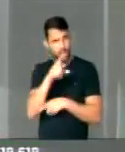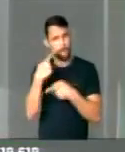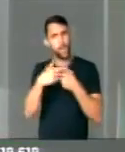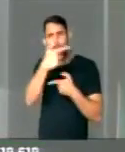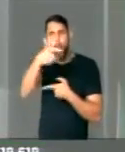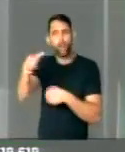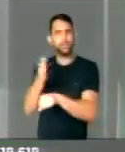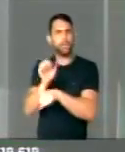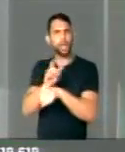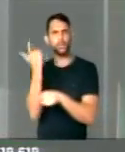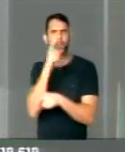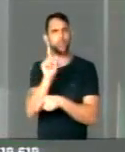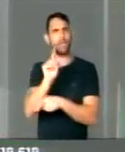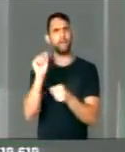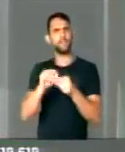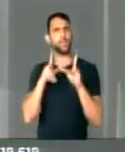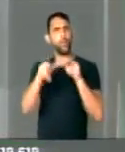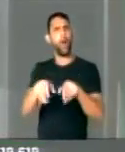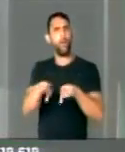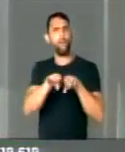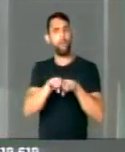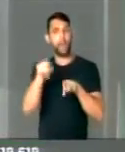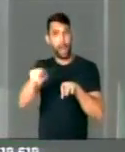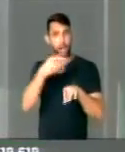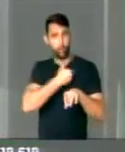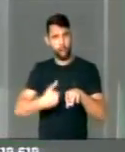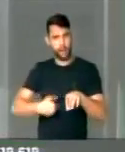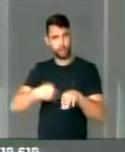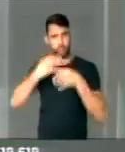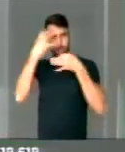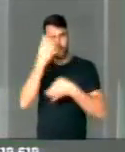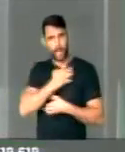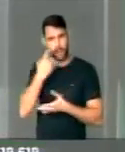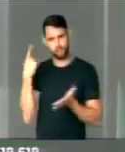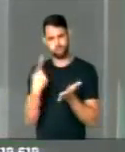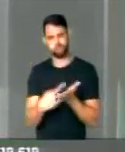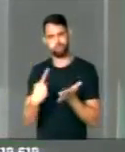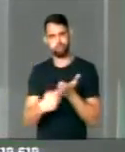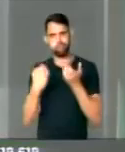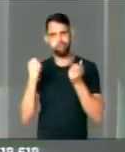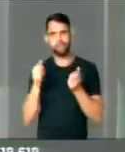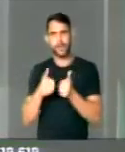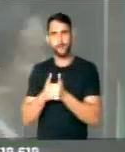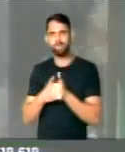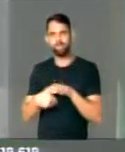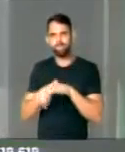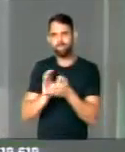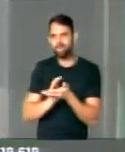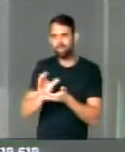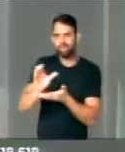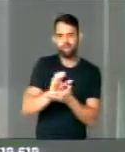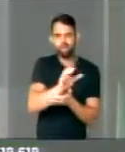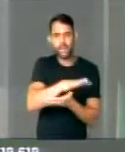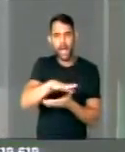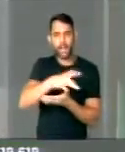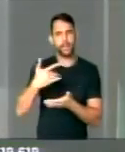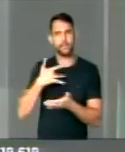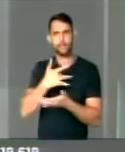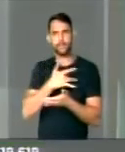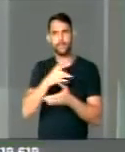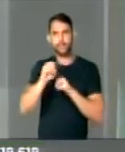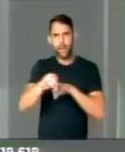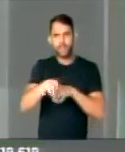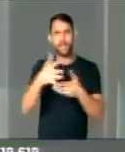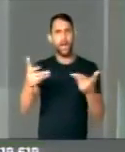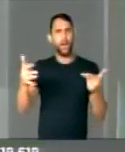não conseguem? Porque lá há um governo sério, comprometido, que de fato direciona os investimentos para a educação, porque